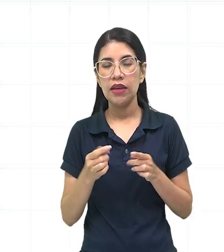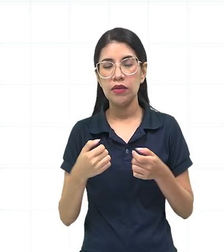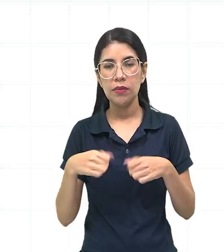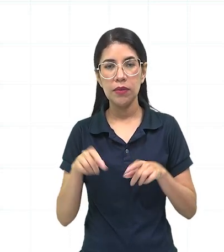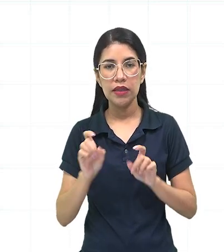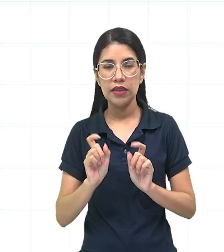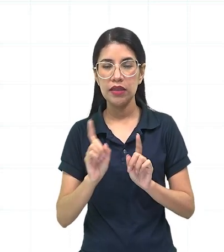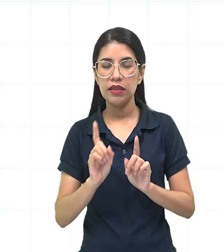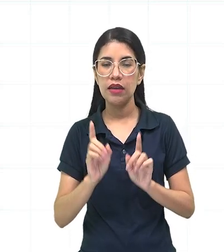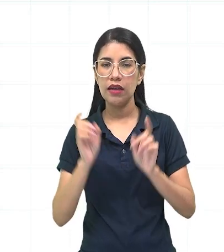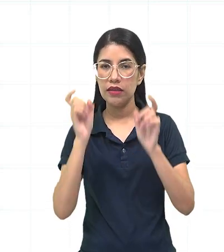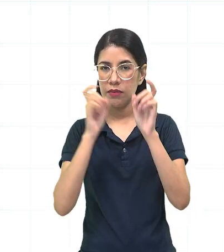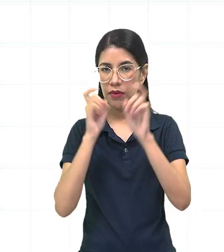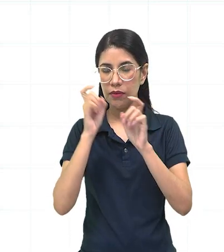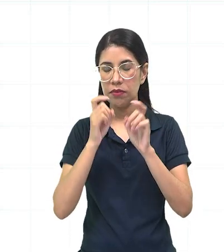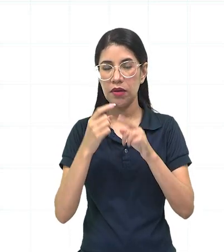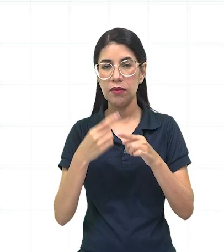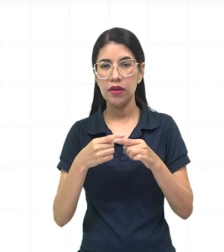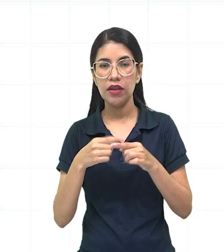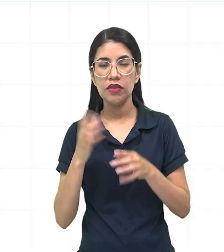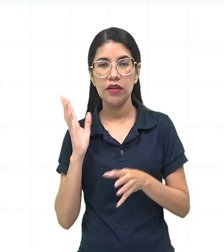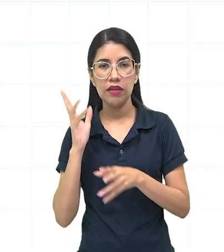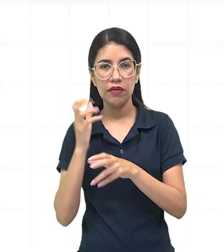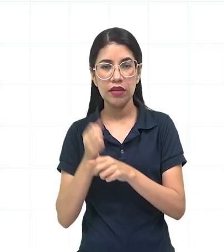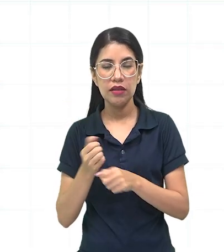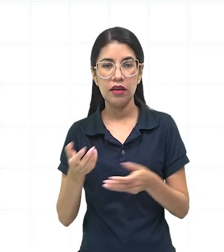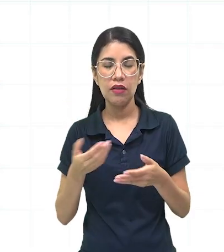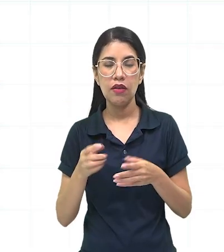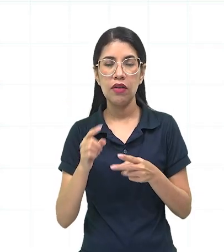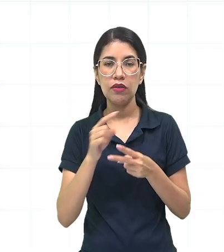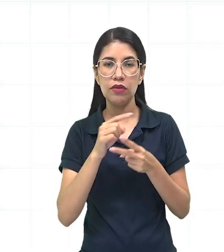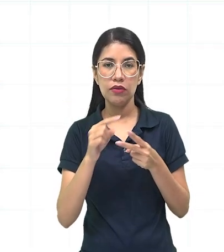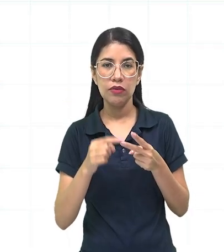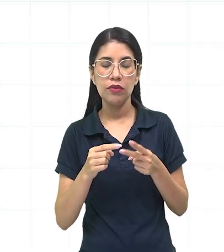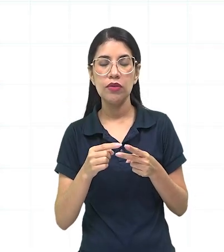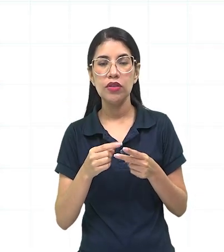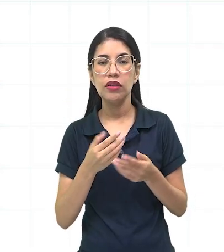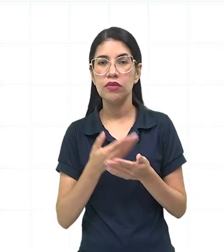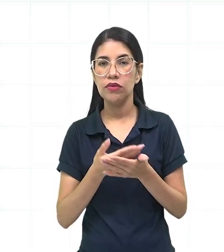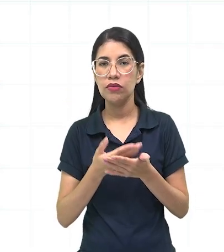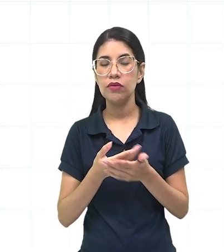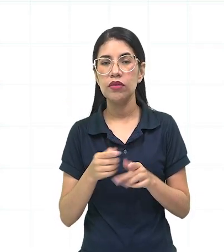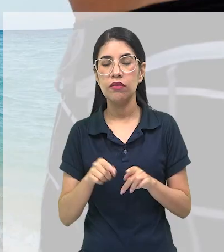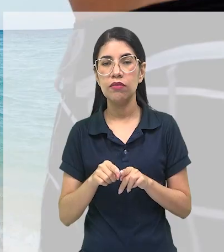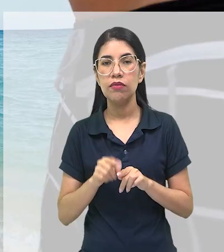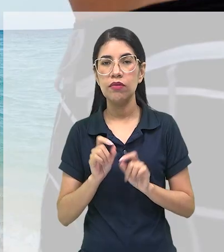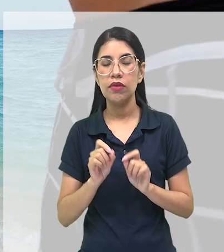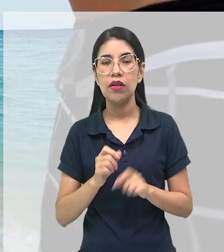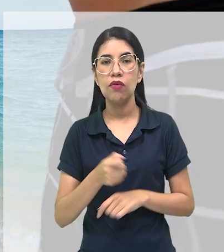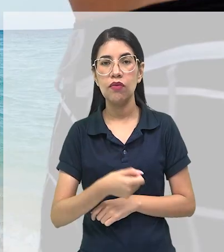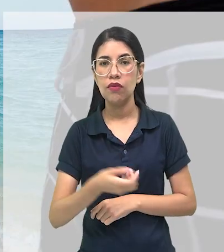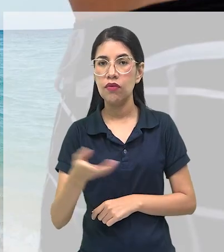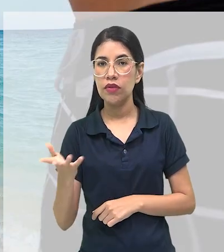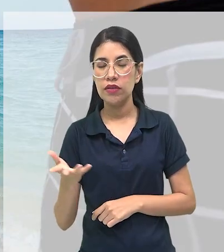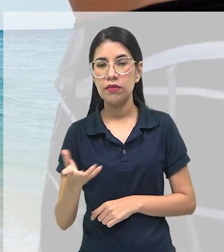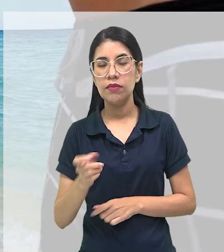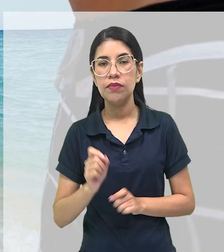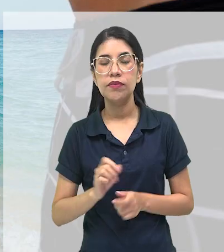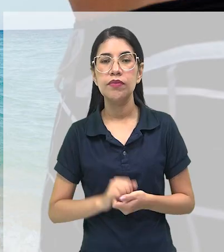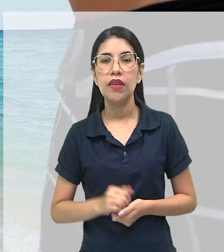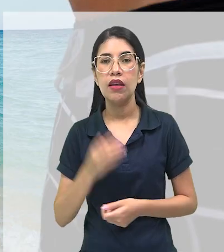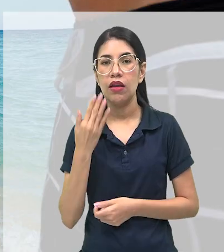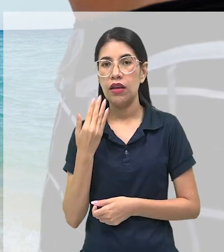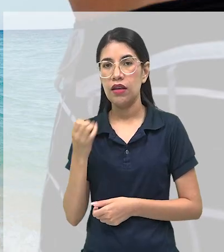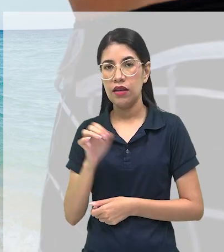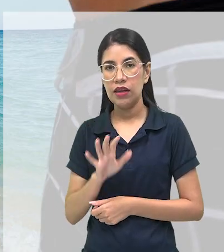preocupem, a gente vai relembrar e rever duas delas que nós conhecemos nas nossas aulas. A primeira delas é o frisbee, essa que já aparece